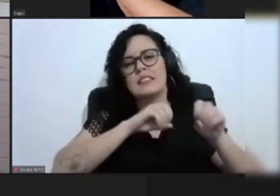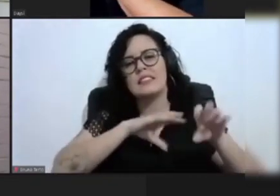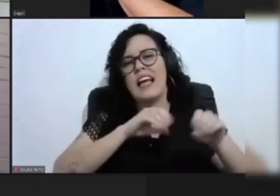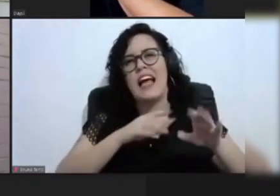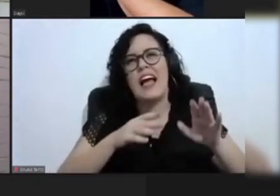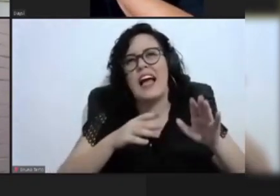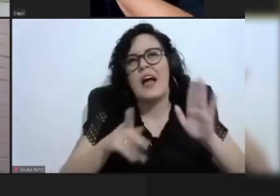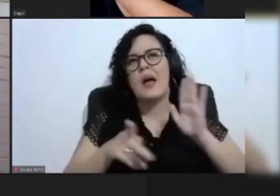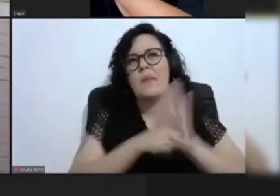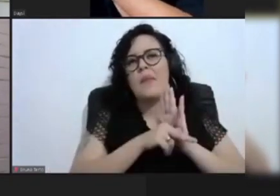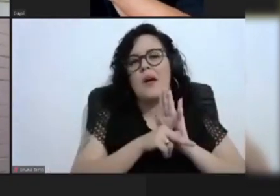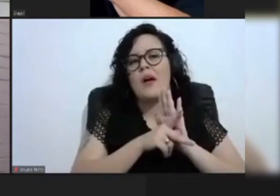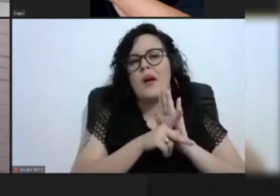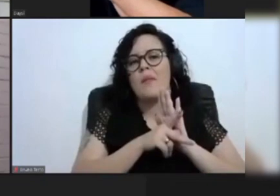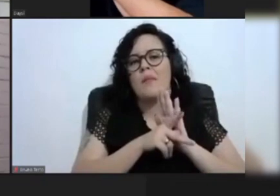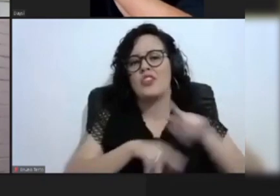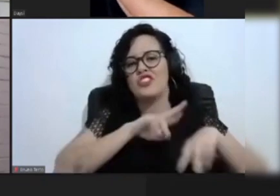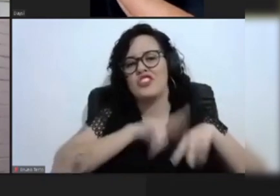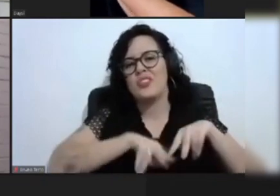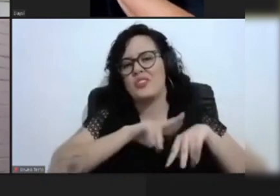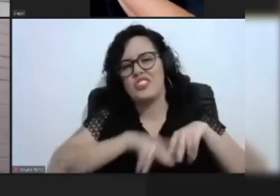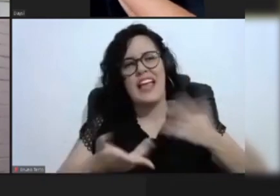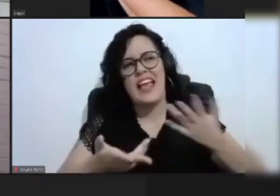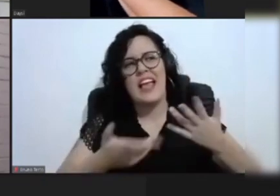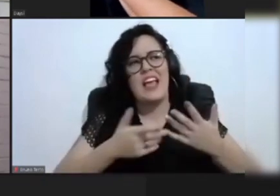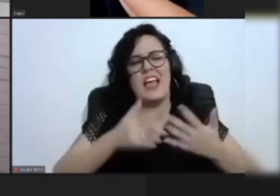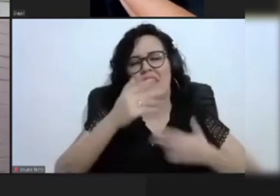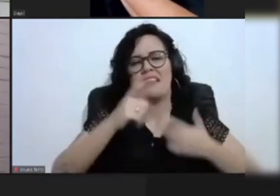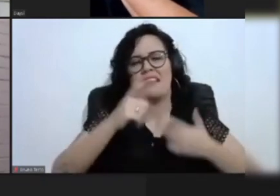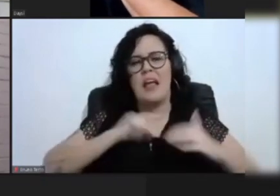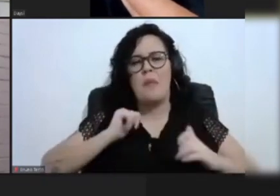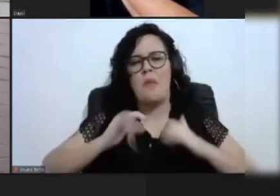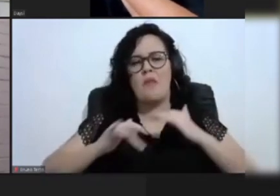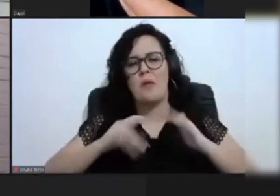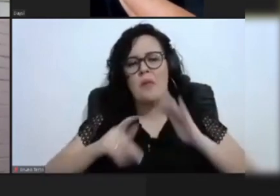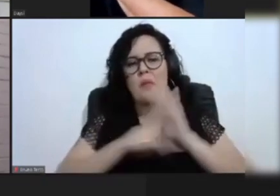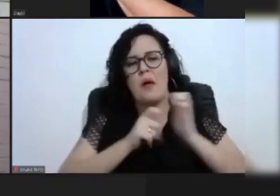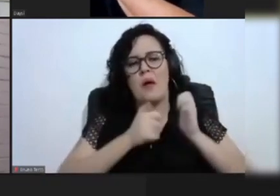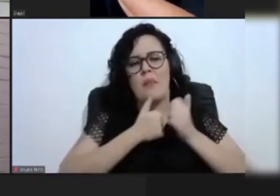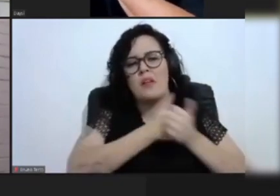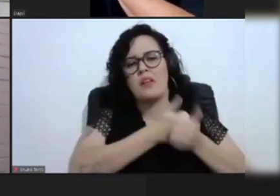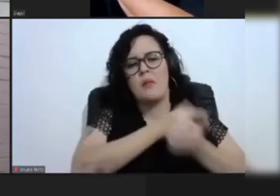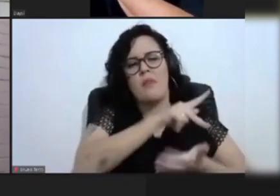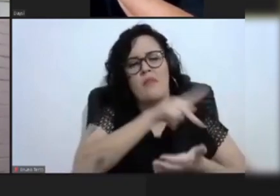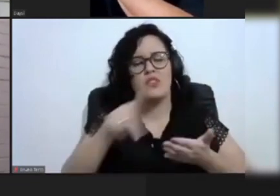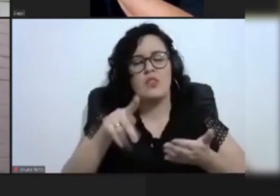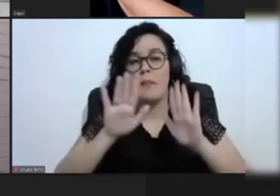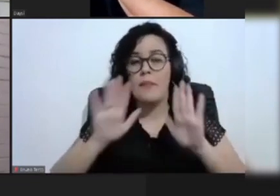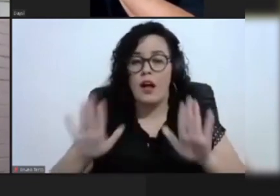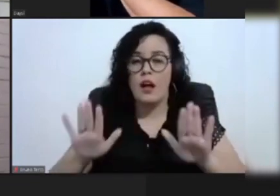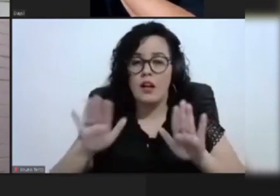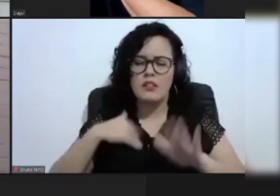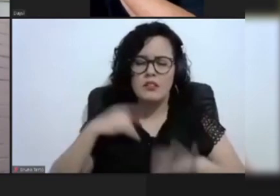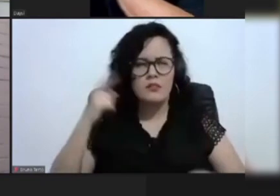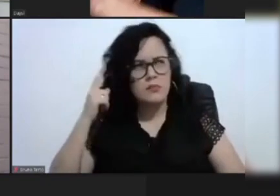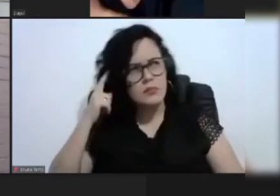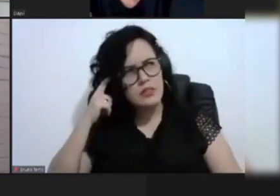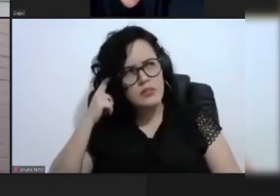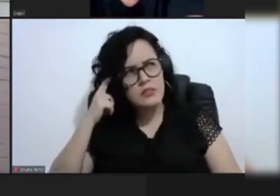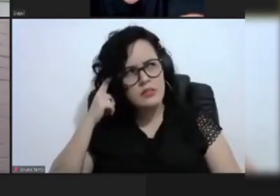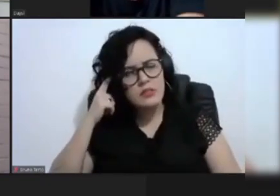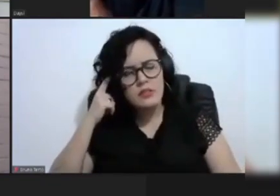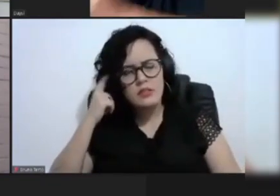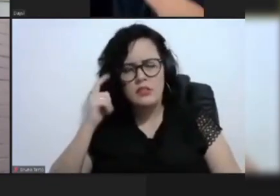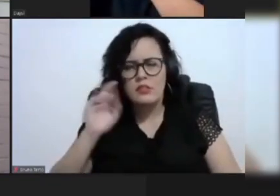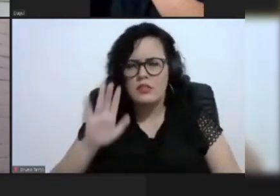para os alunos e tudo mais, né, tinha até um movimento meio que perseguindo professores, e eu sempre fiquei pensando assim, eu acho